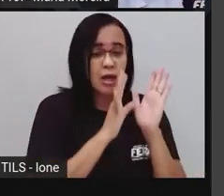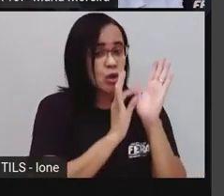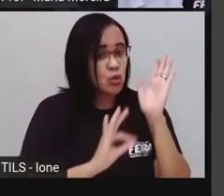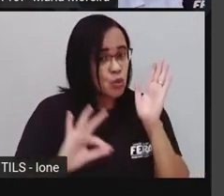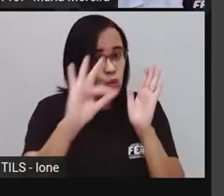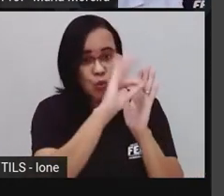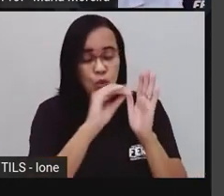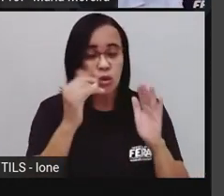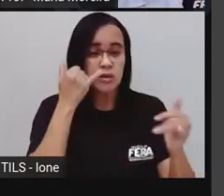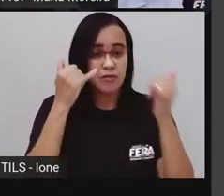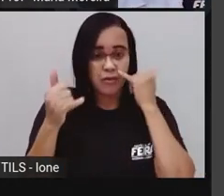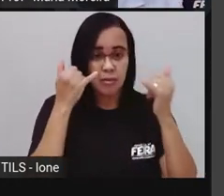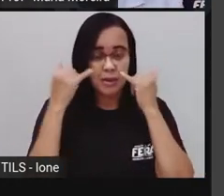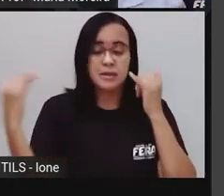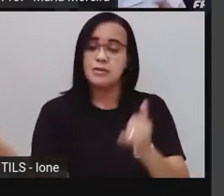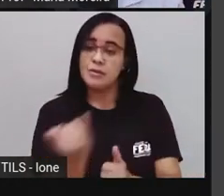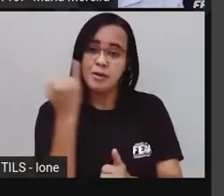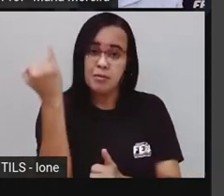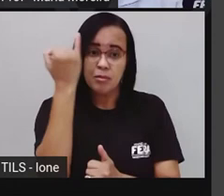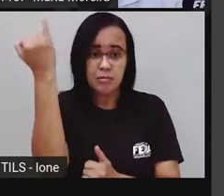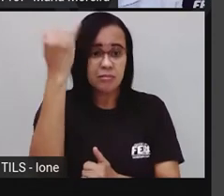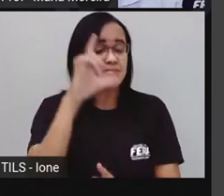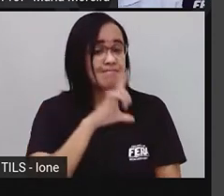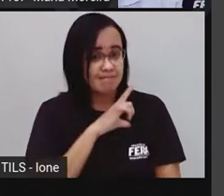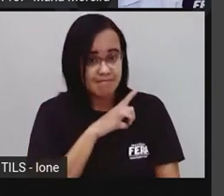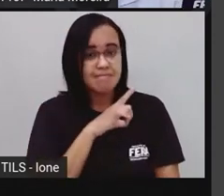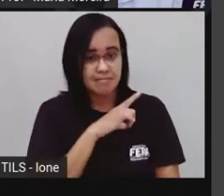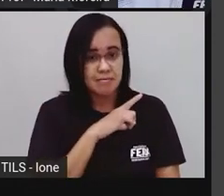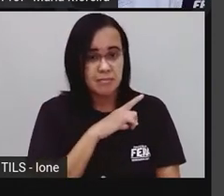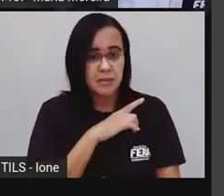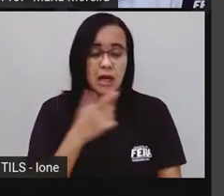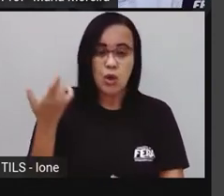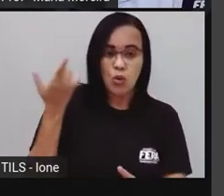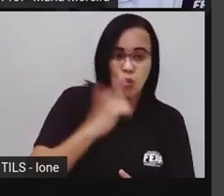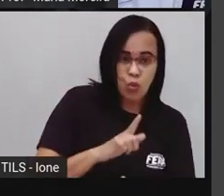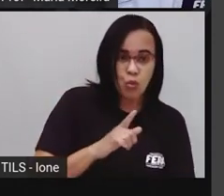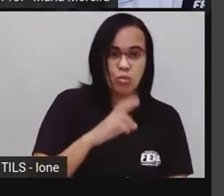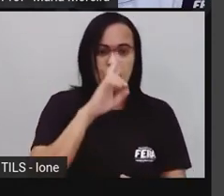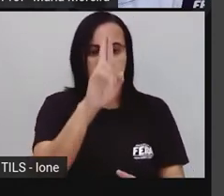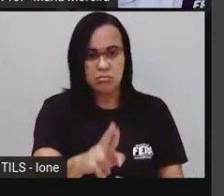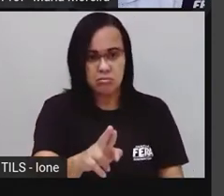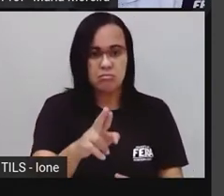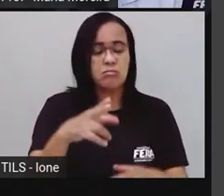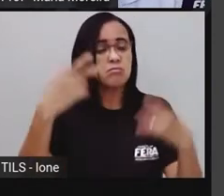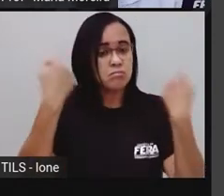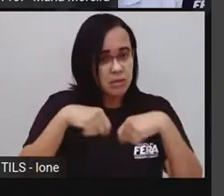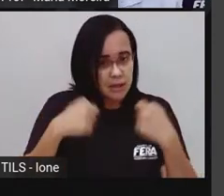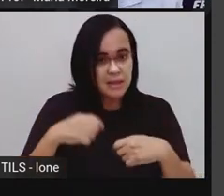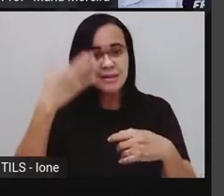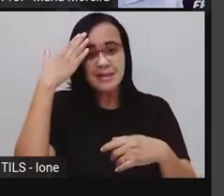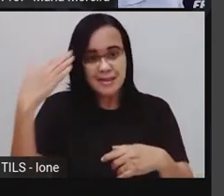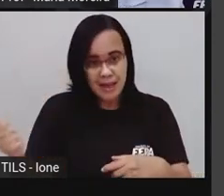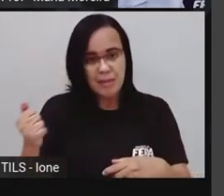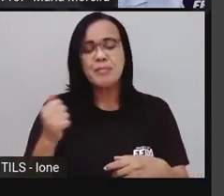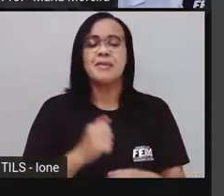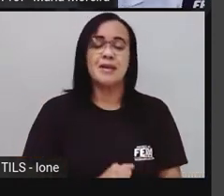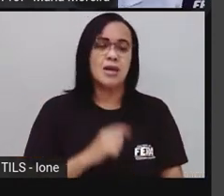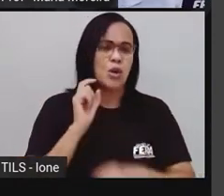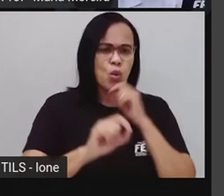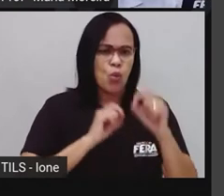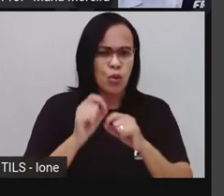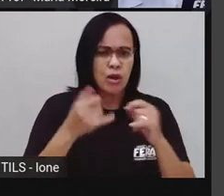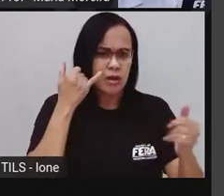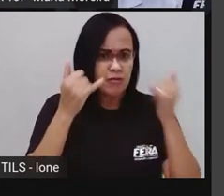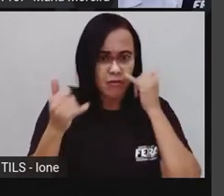todos os dados importantes então eu consegui terminar essa conta aí Eu precisaria saber quantos dinossauros ele recebeu e